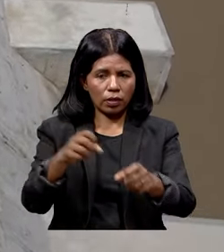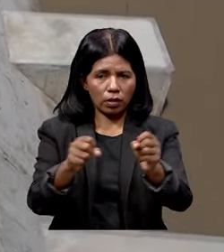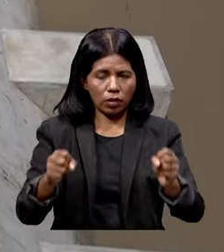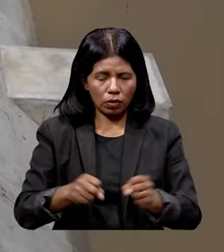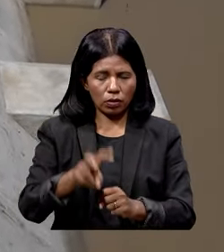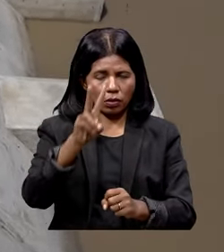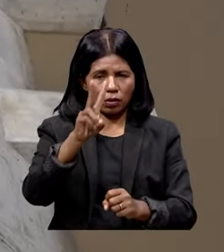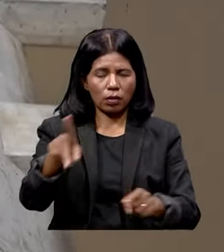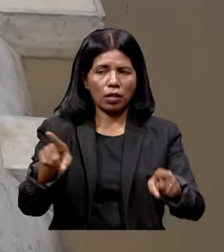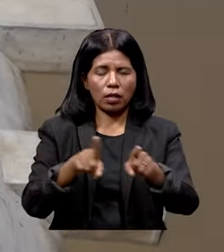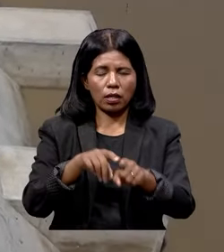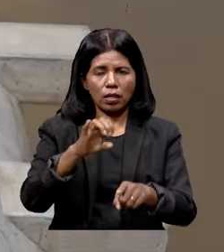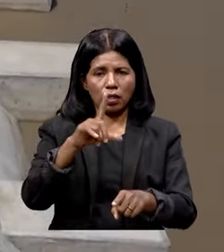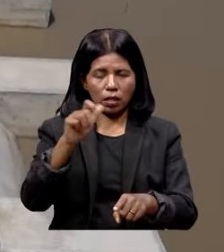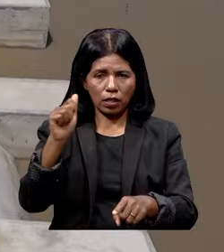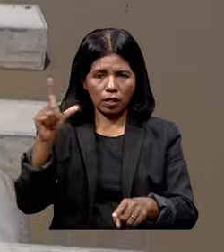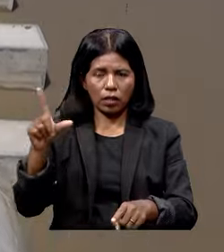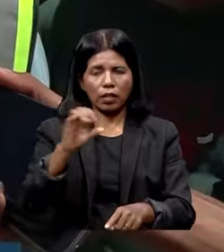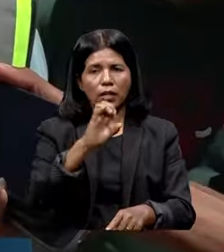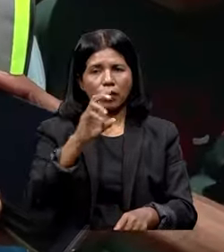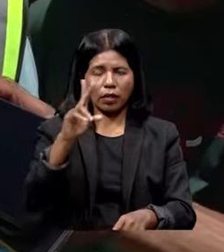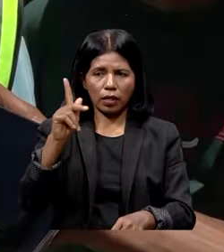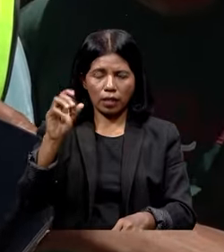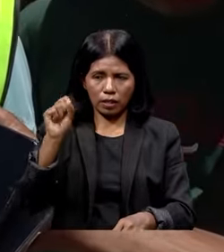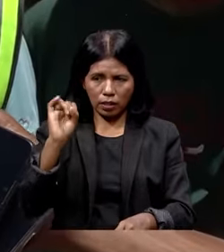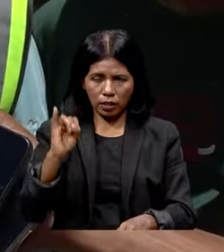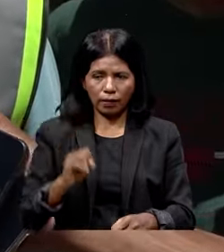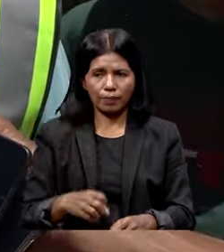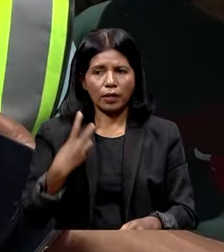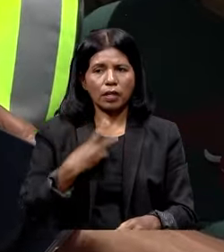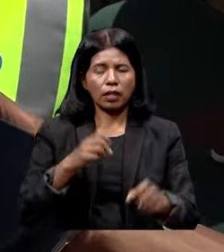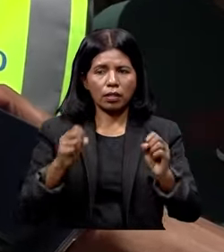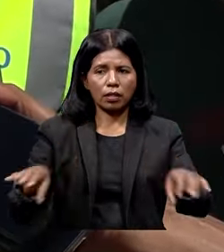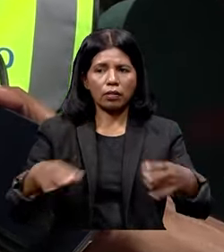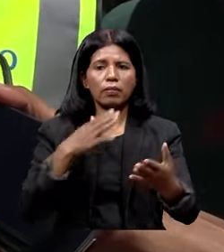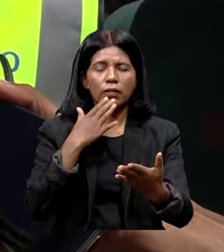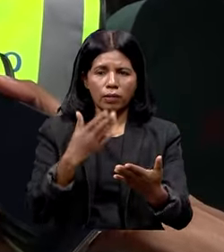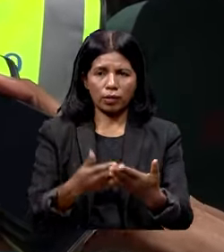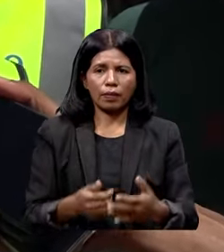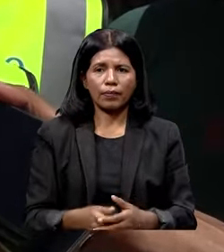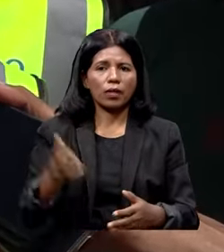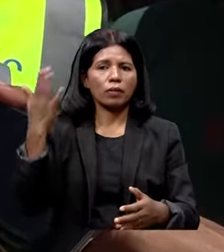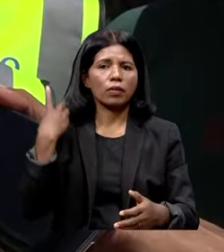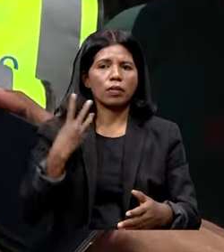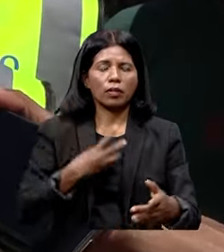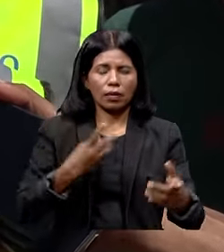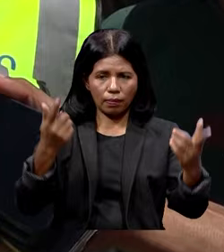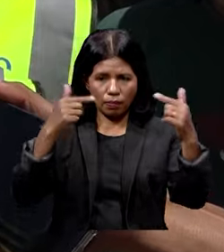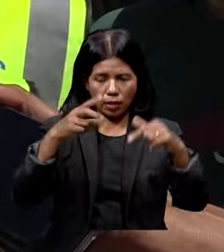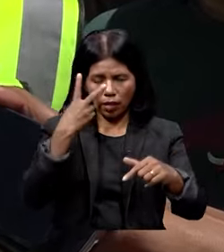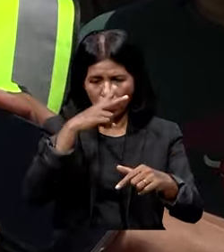rua hanesan ililai no eukesi. Praticamente tabel dia progresu dia ulu kita mai hare ia